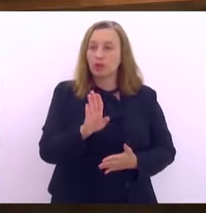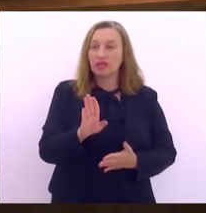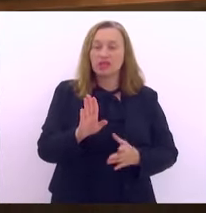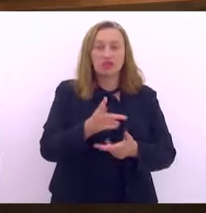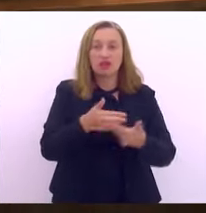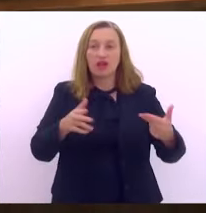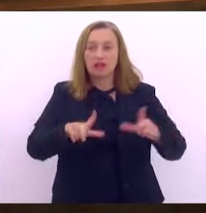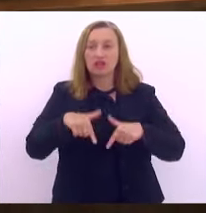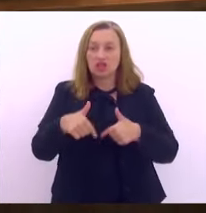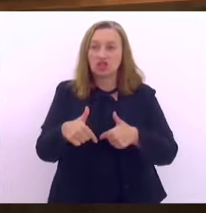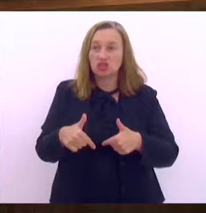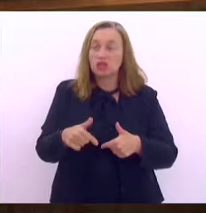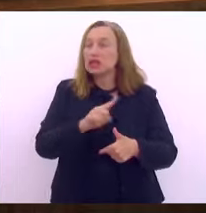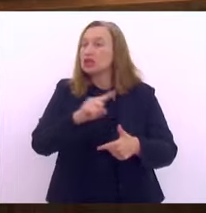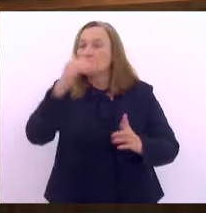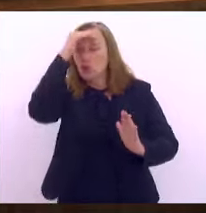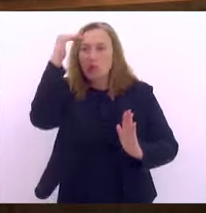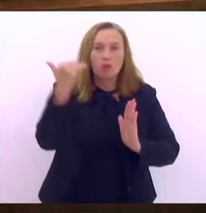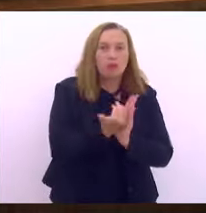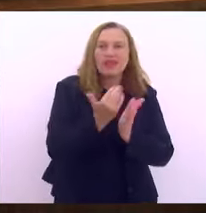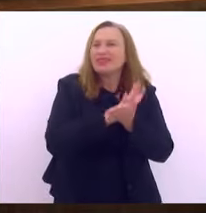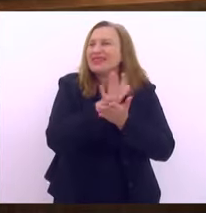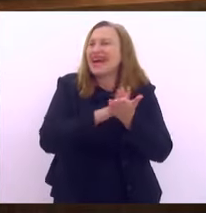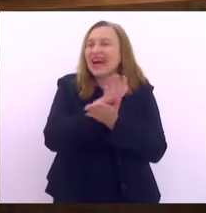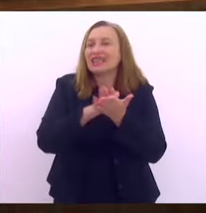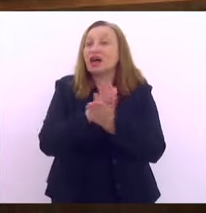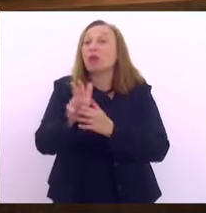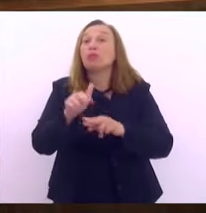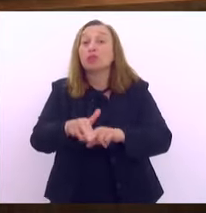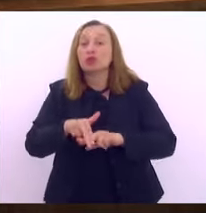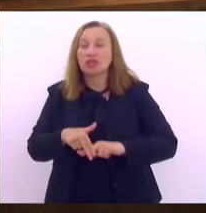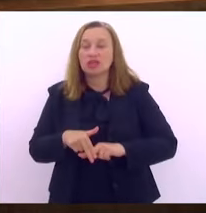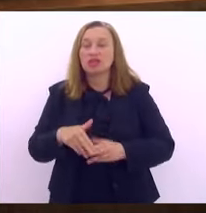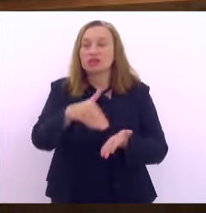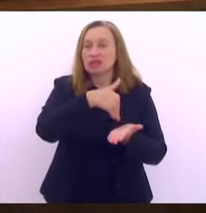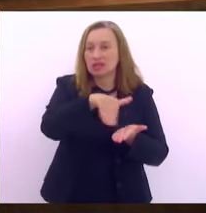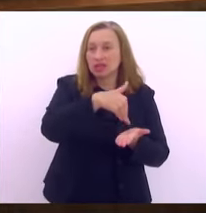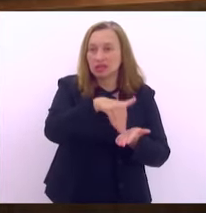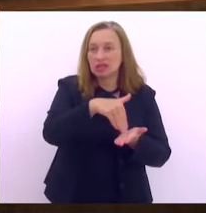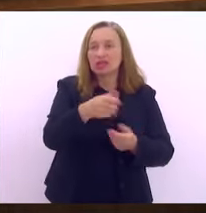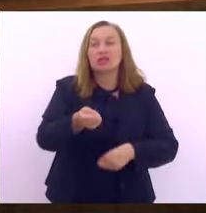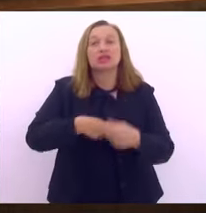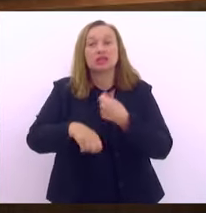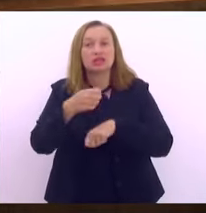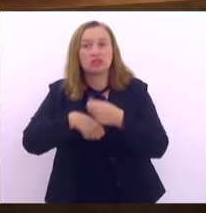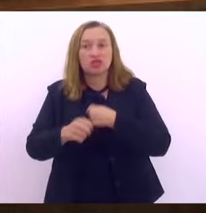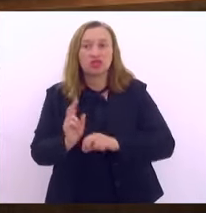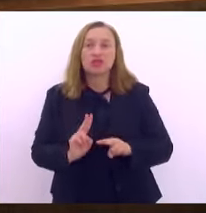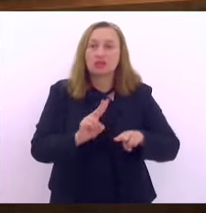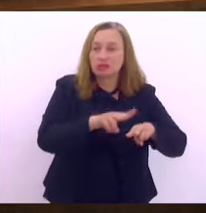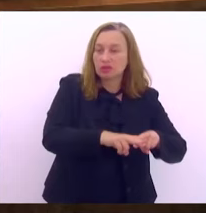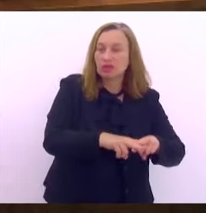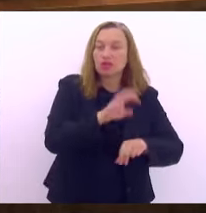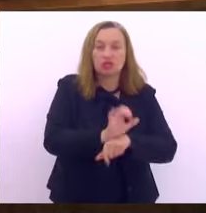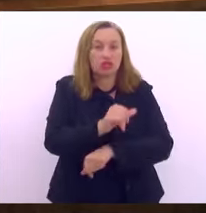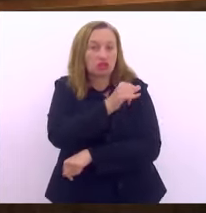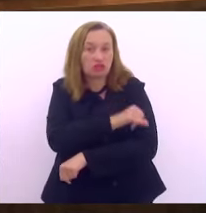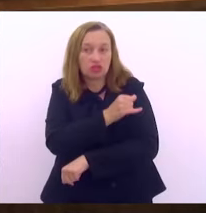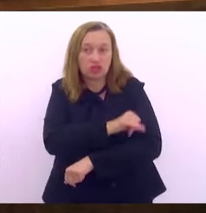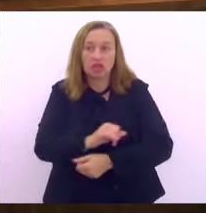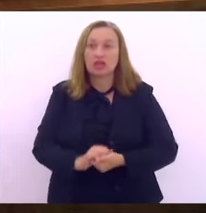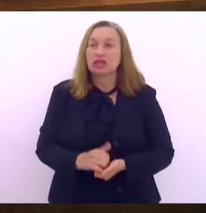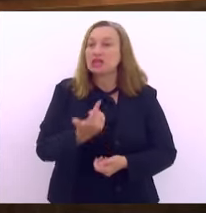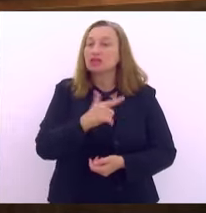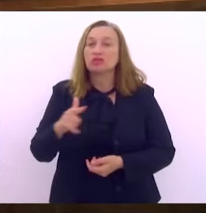que não teve a decência de cumprir a sua palavra. Portanto, a secretária de Administração Penitenciária no Estado do Rio de Janeiro não